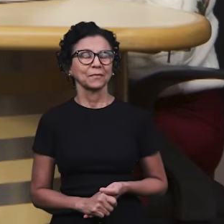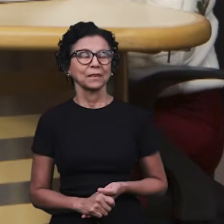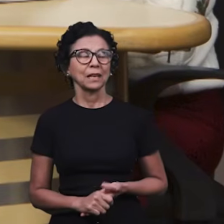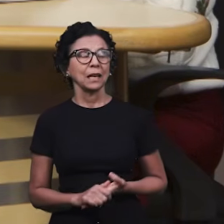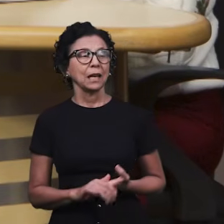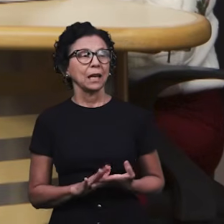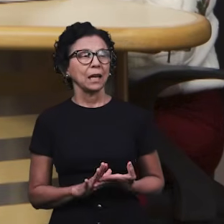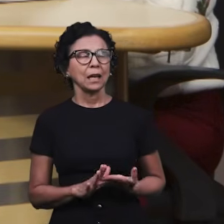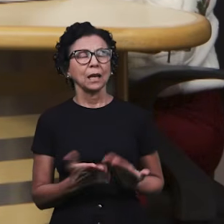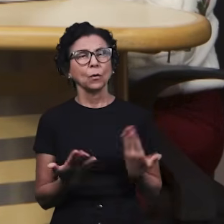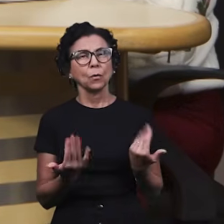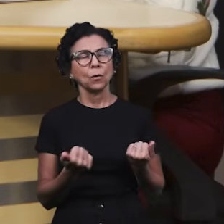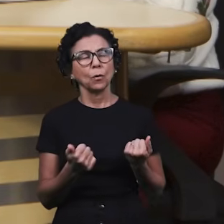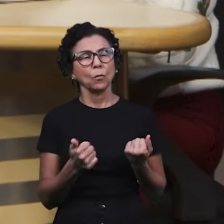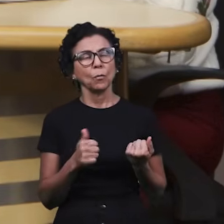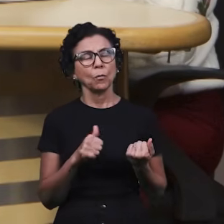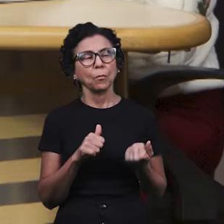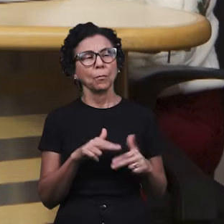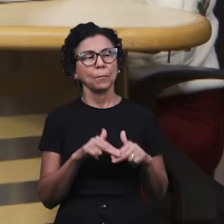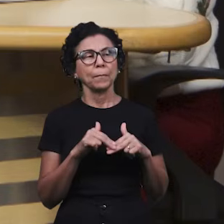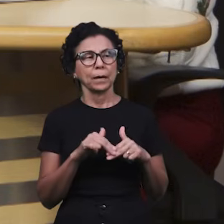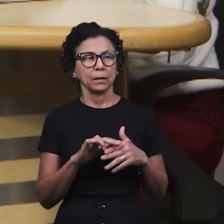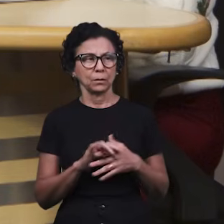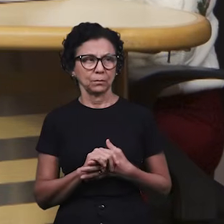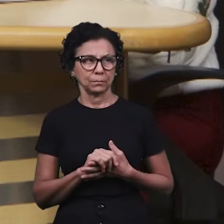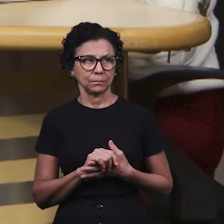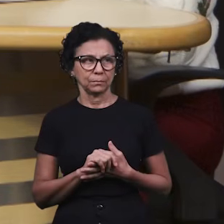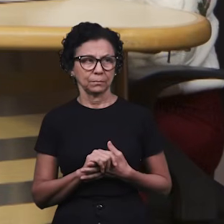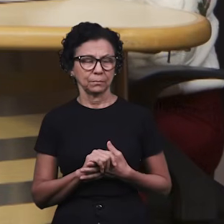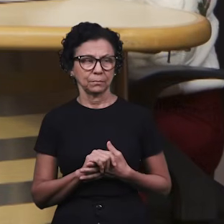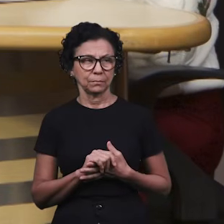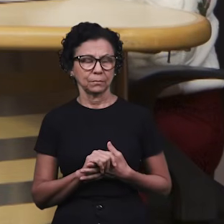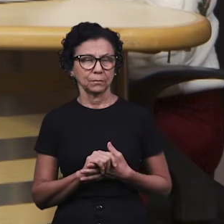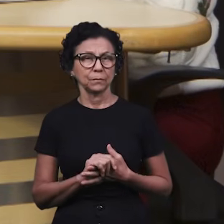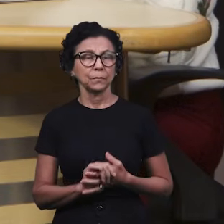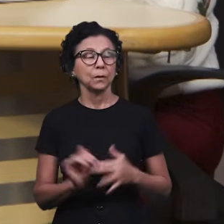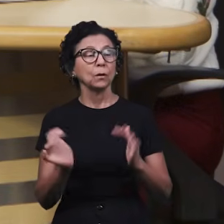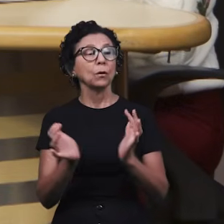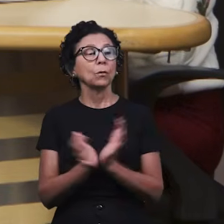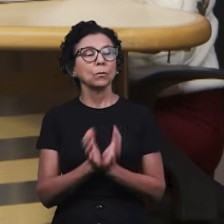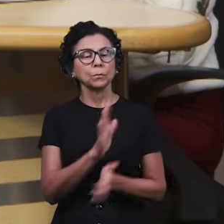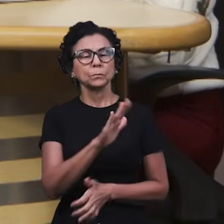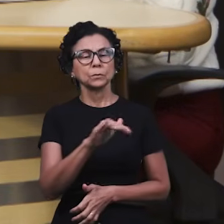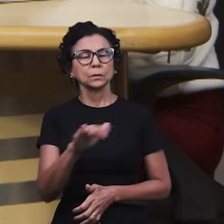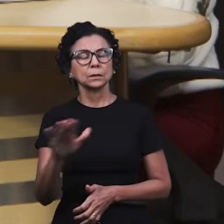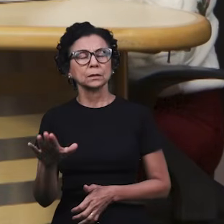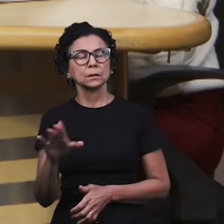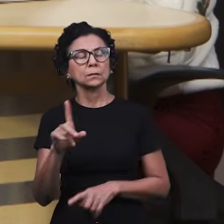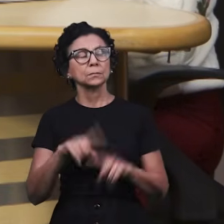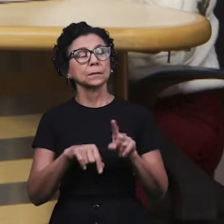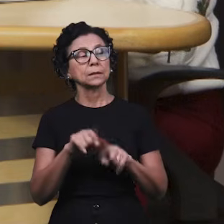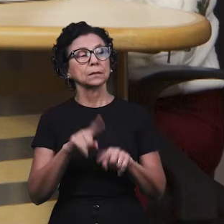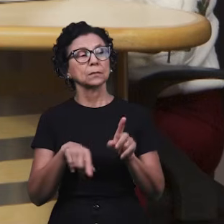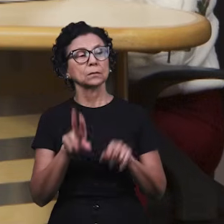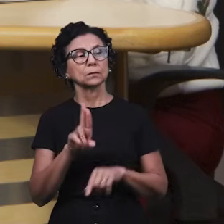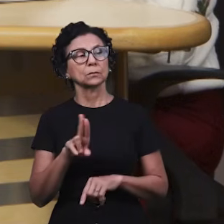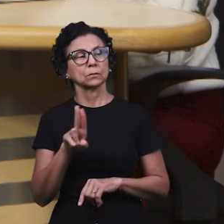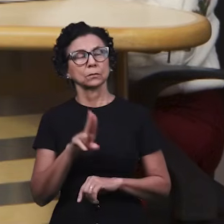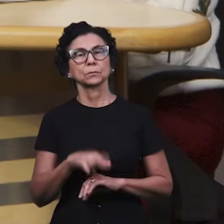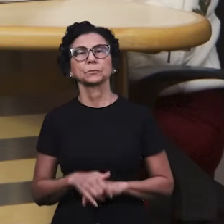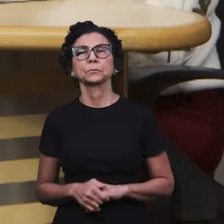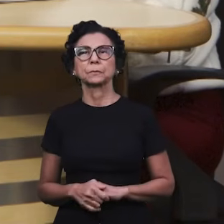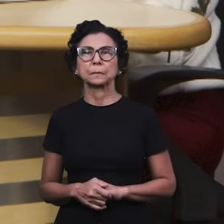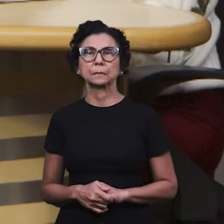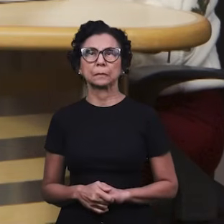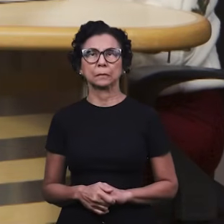são específicos para alcançar as crianças. Conta um pouco desse trabalho e do material que vocês têm usado.